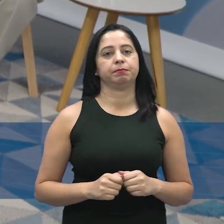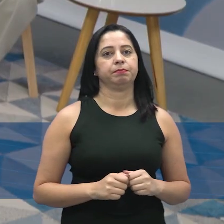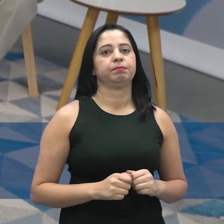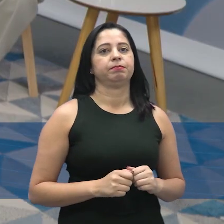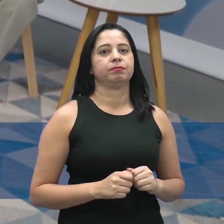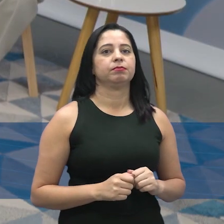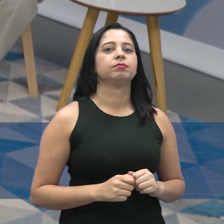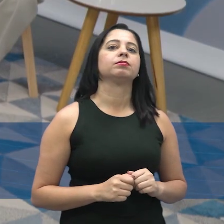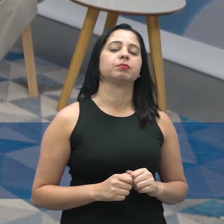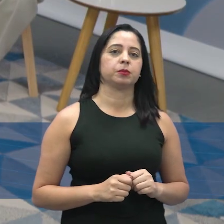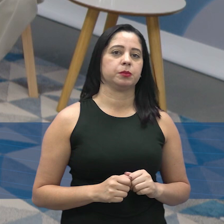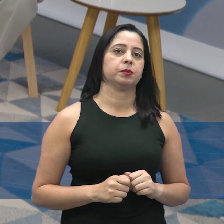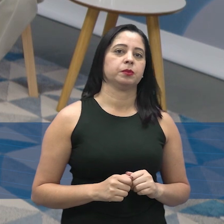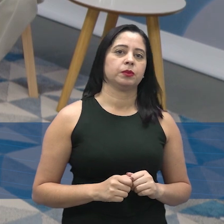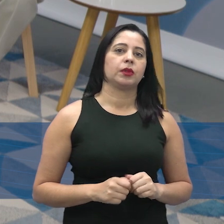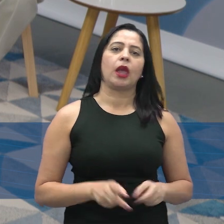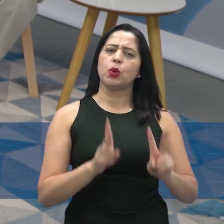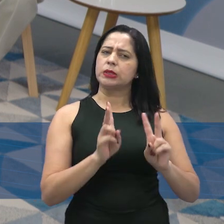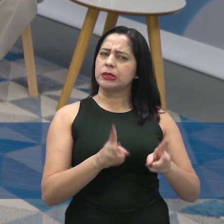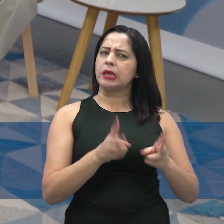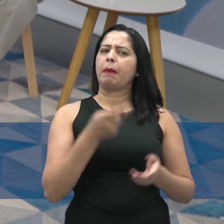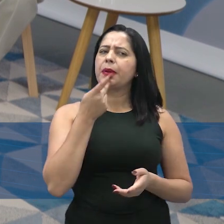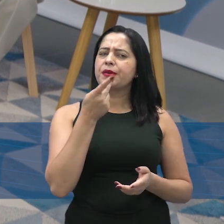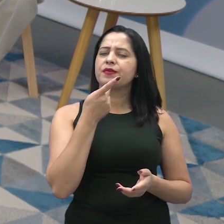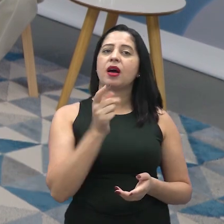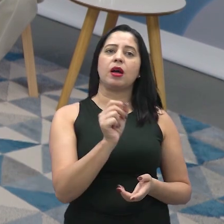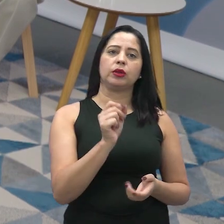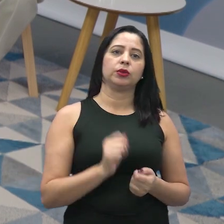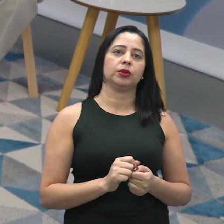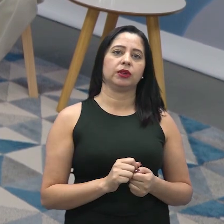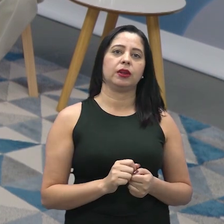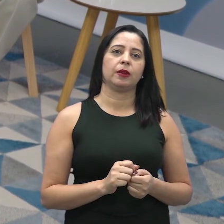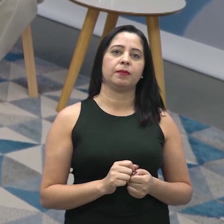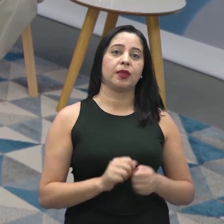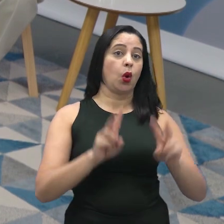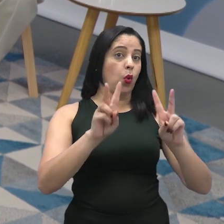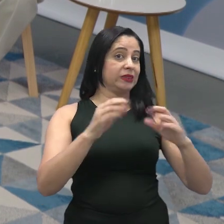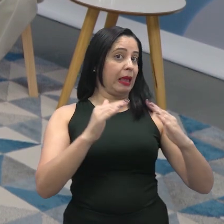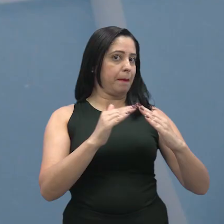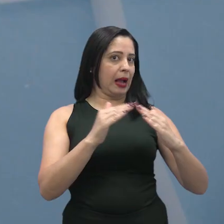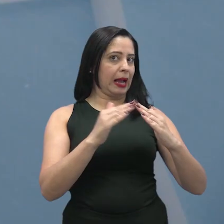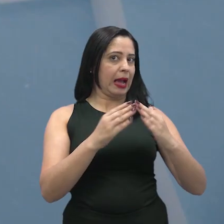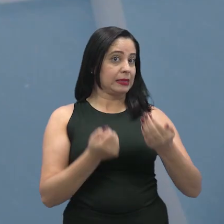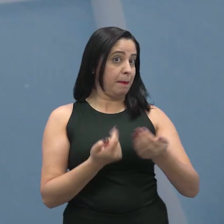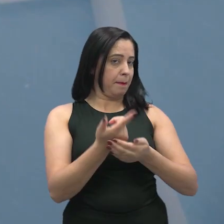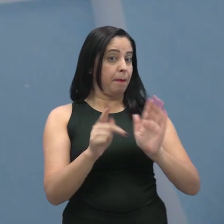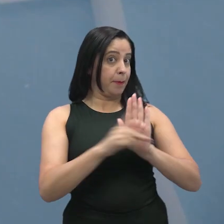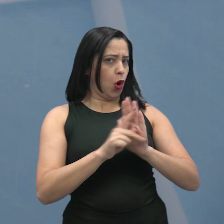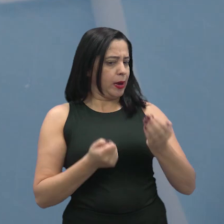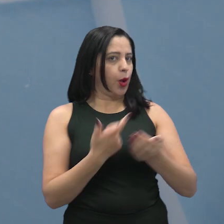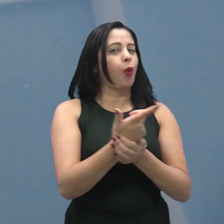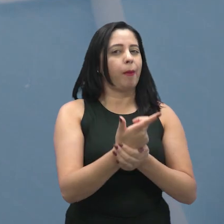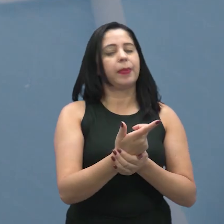aí, uma coisa que a gente tem falado, né, o senhor pontuou bem, sobre a questão da casa, né, de ter uma casa própria, que ainda é o